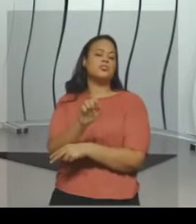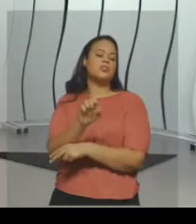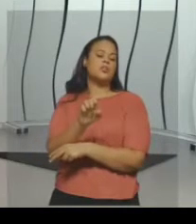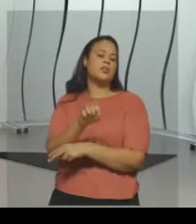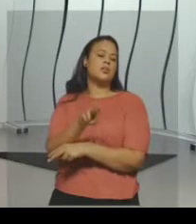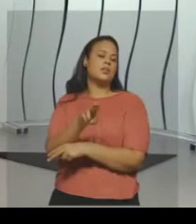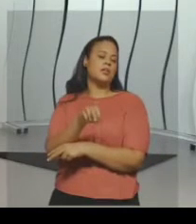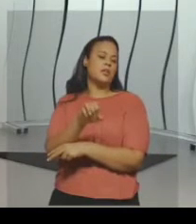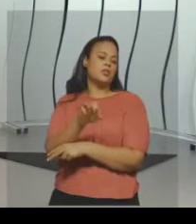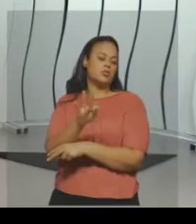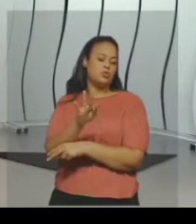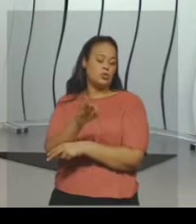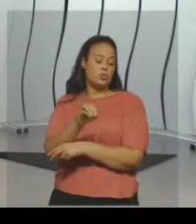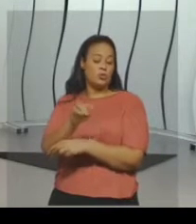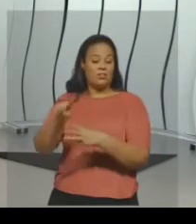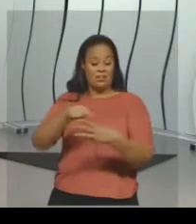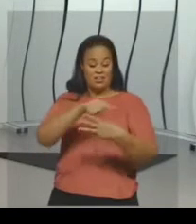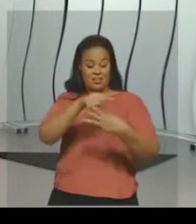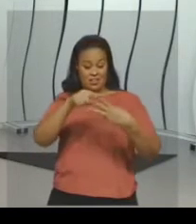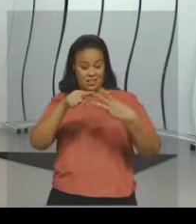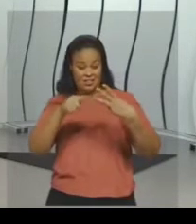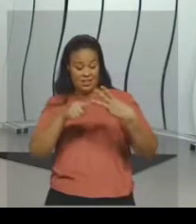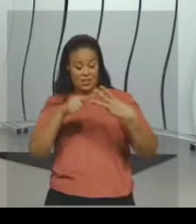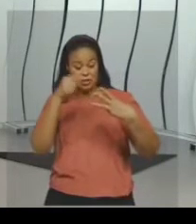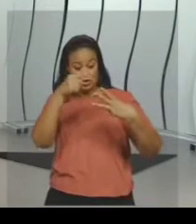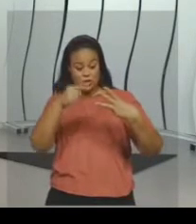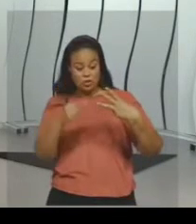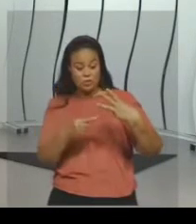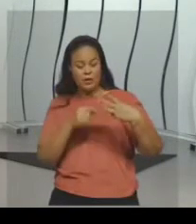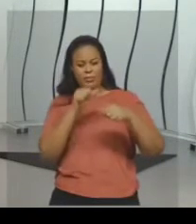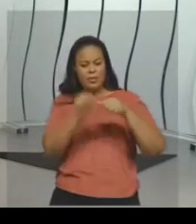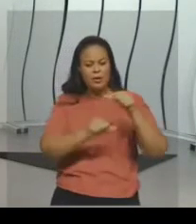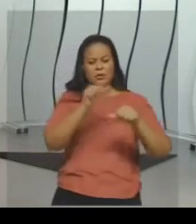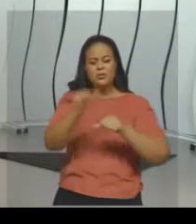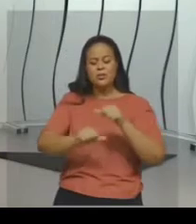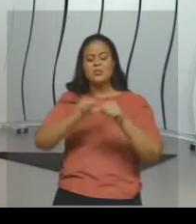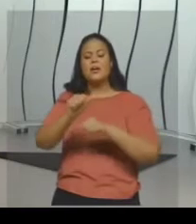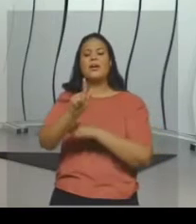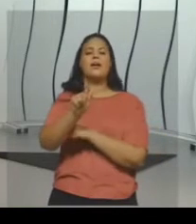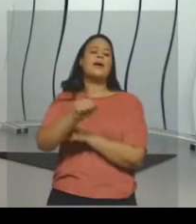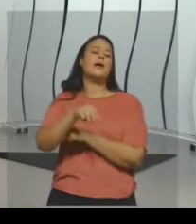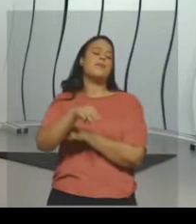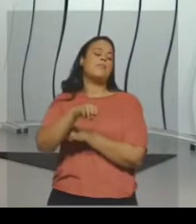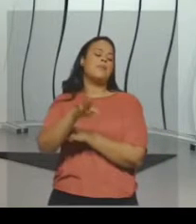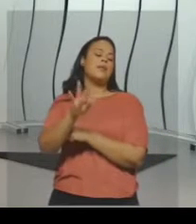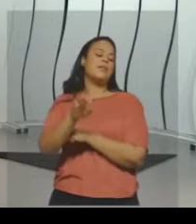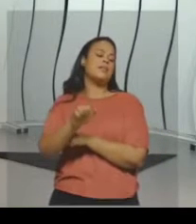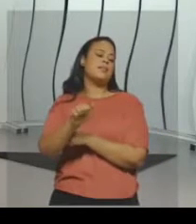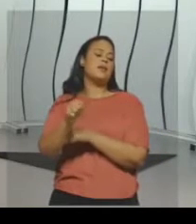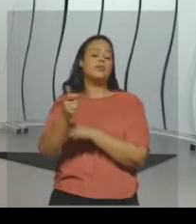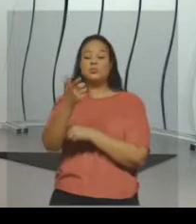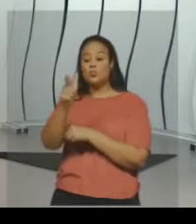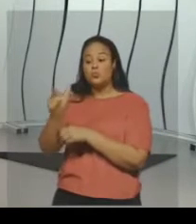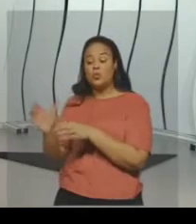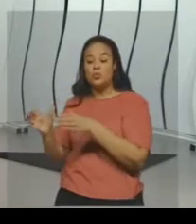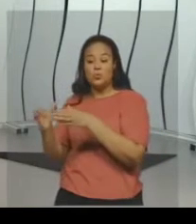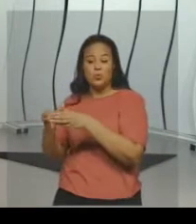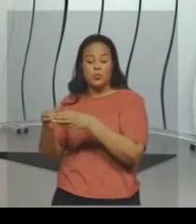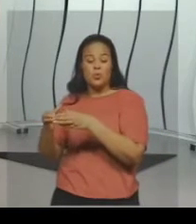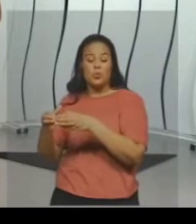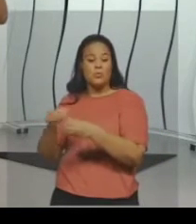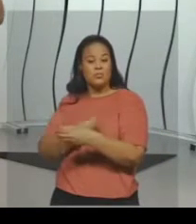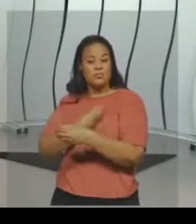reprodução sexuada, mas que fique claro que não é troca de gametas igual nos outros seres vivos. Nós estamos falando apenas de